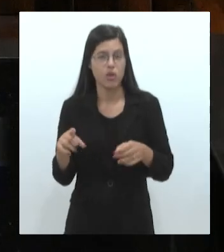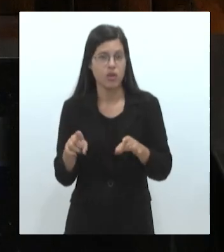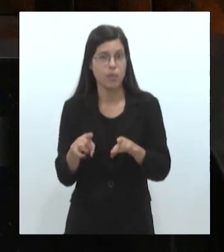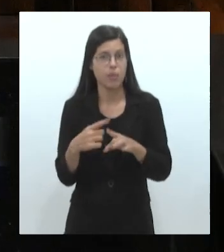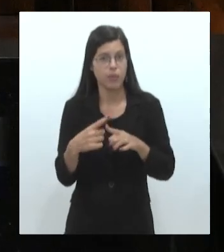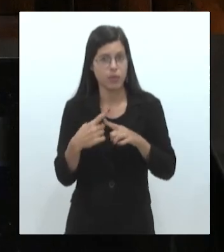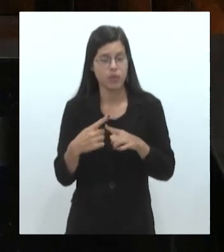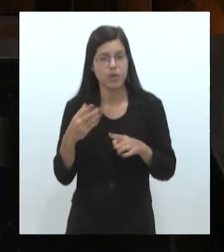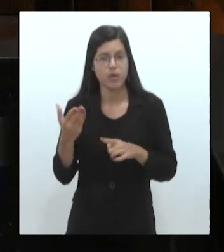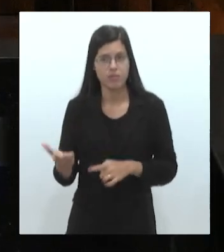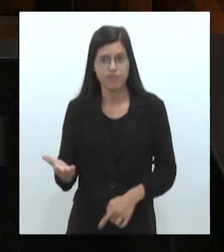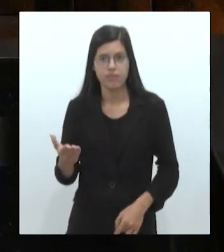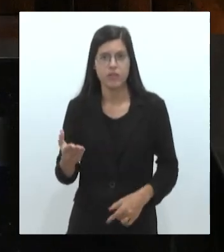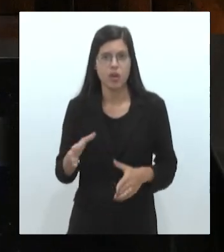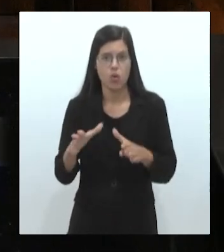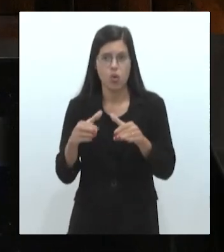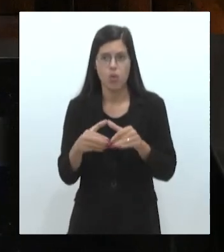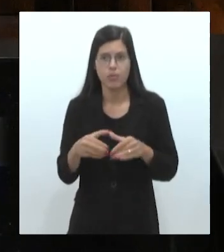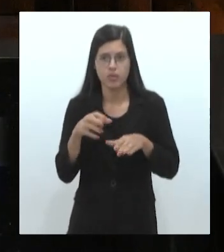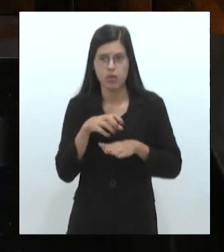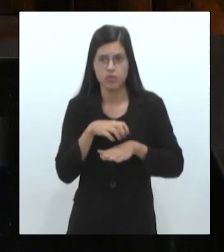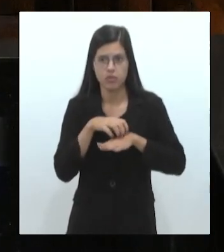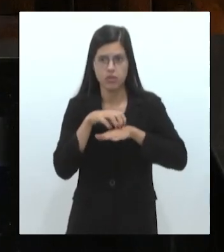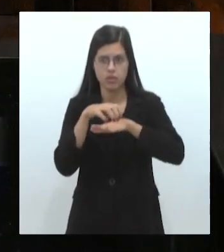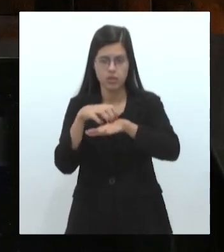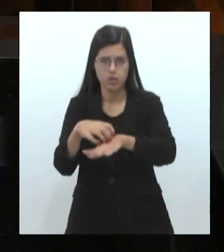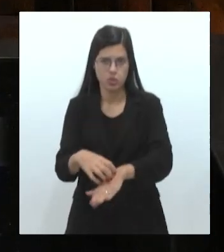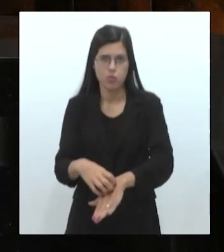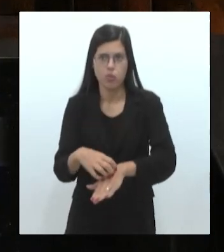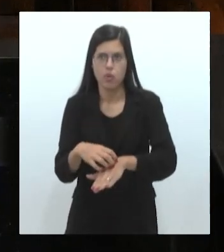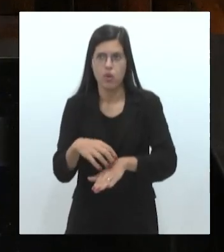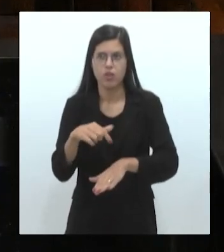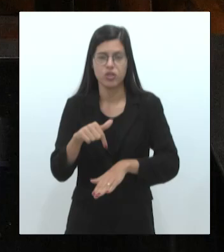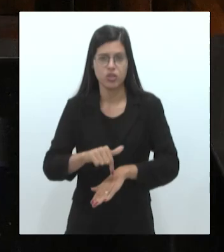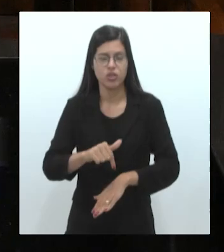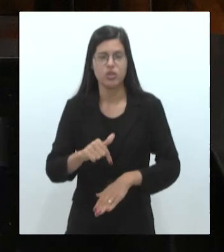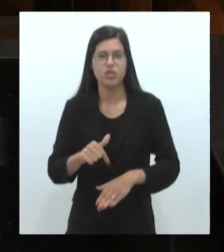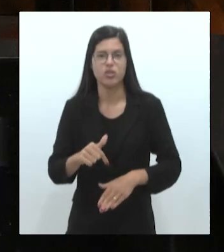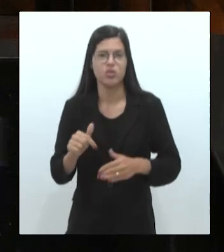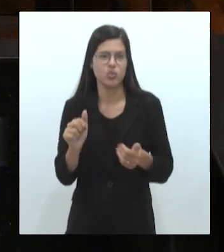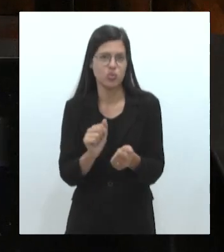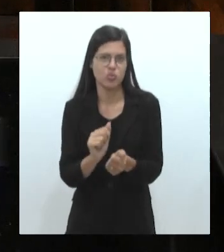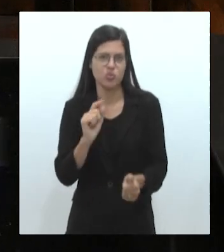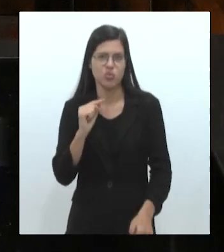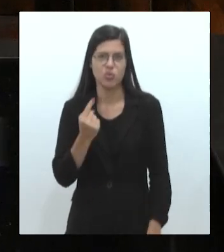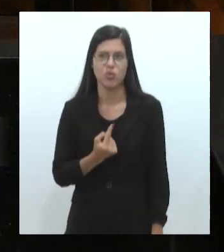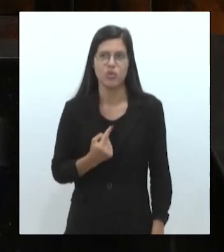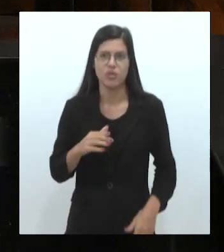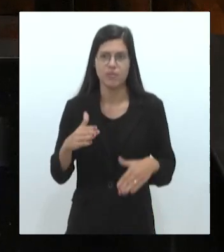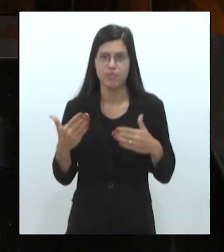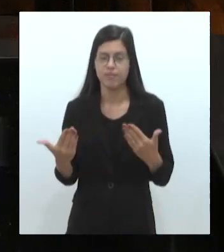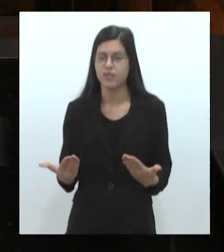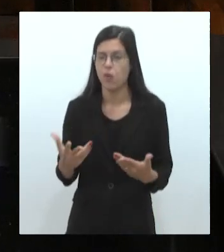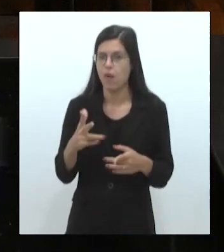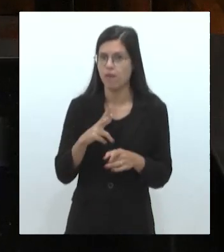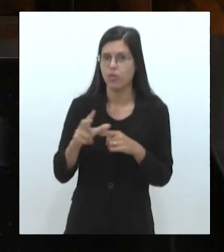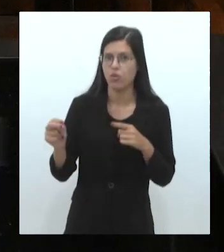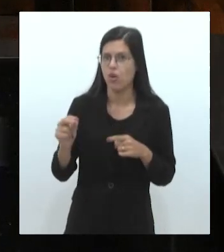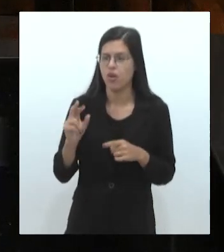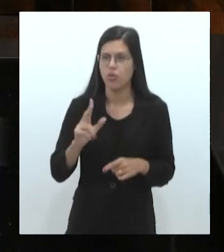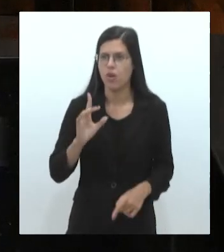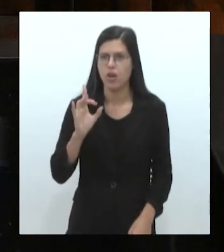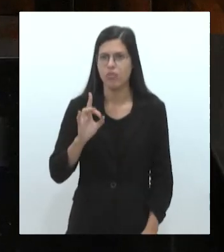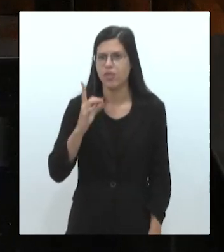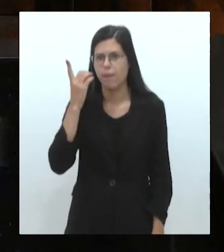Excelência, através da Comissão de Transporte, que abriu as portas, deu o pontapé inicial junto com a gente. Então, e a conquista não foi do deputado Poubel,